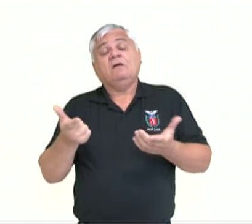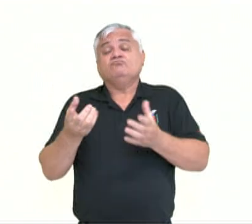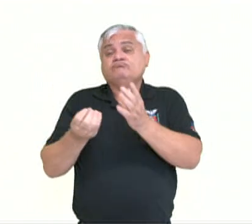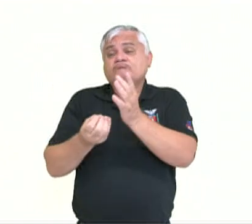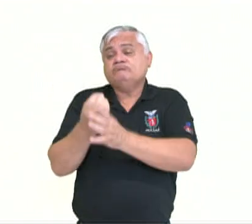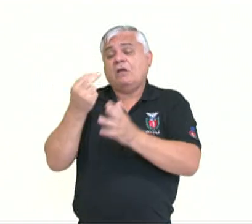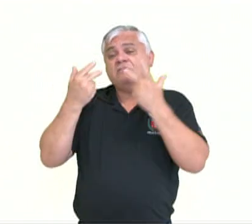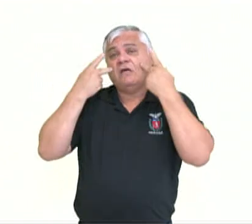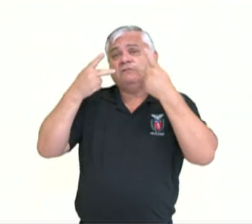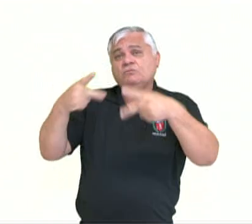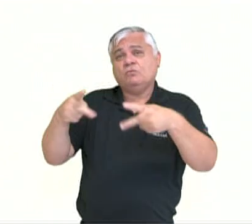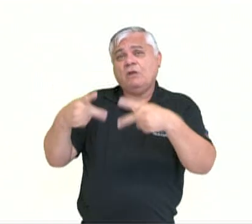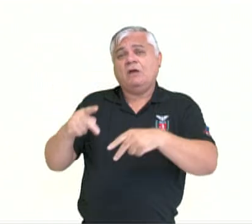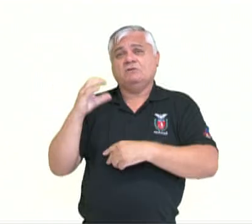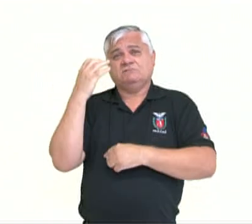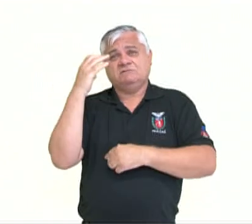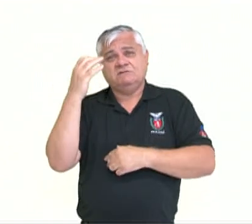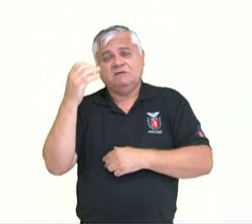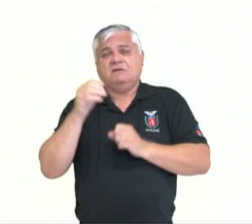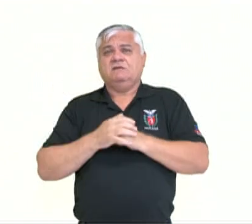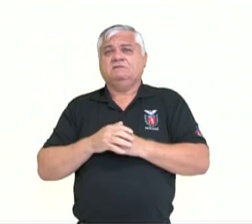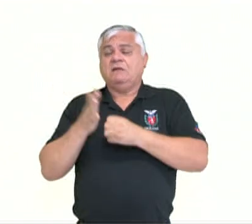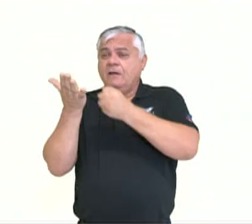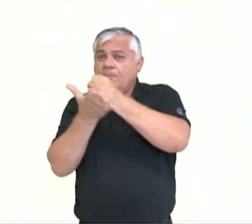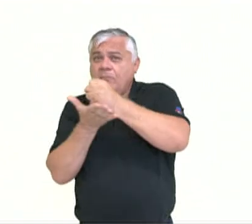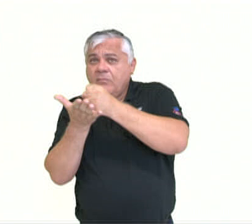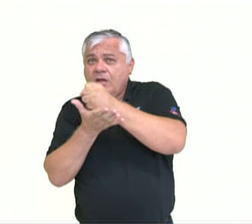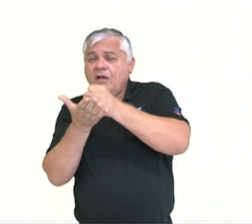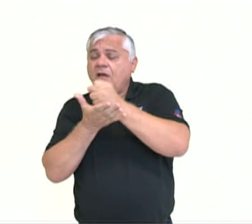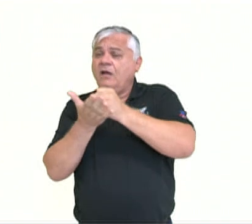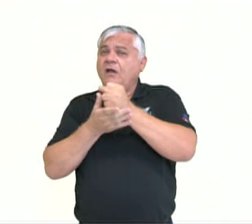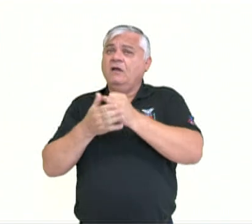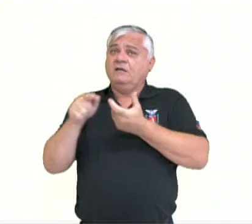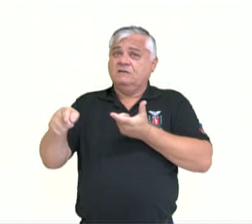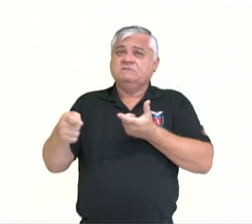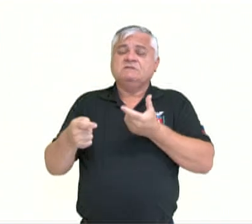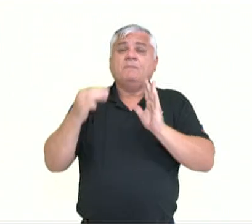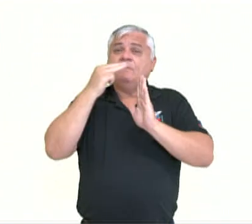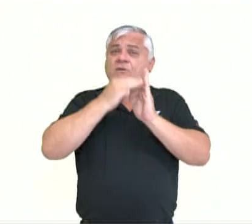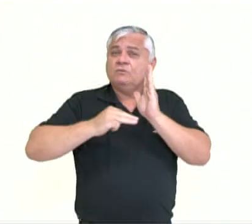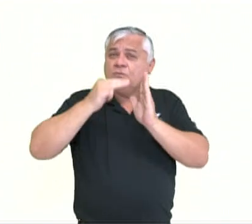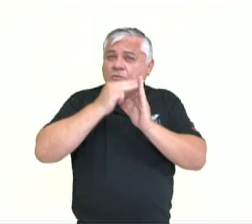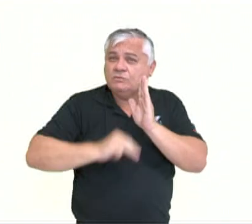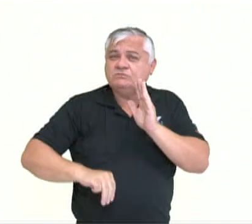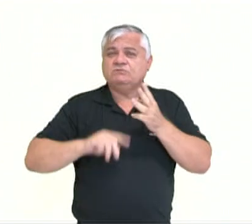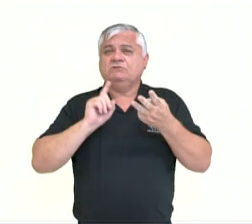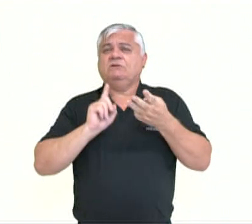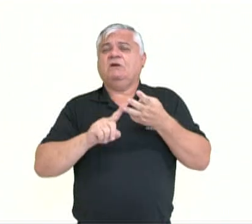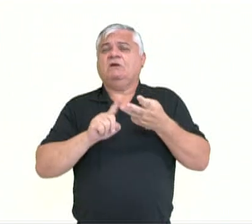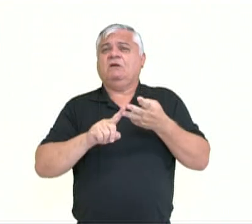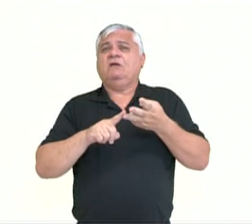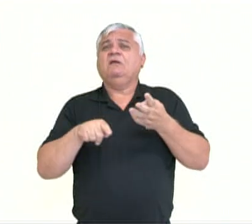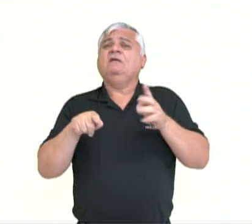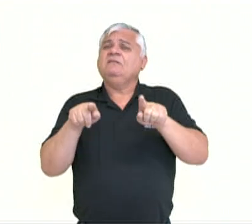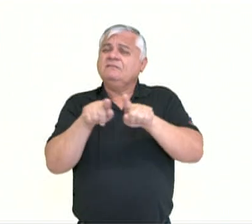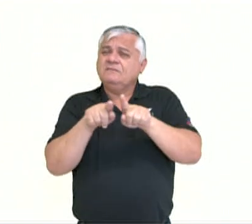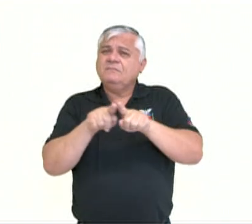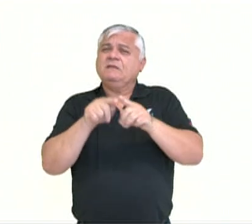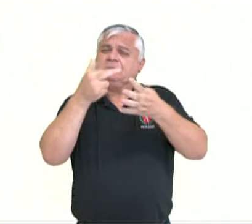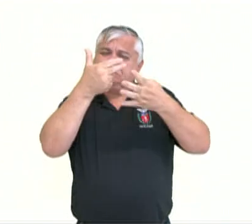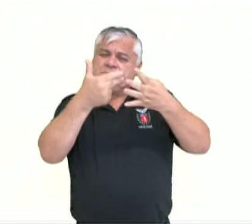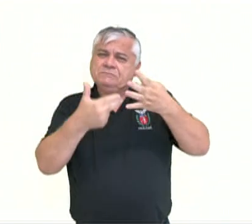ciências, os fundamentos do saber científico, a metodologia científica, os pressupostos